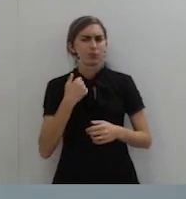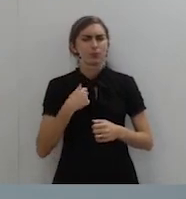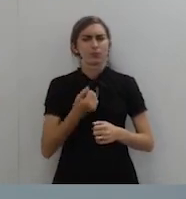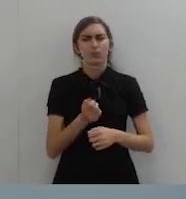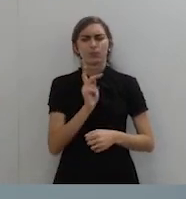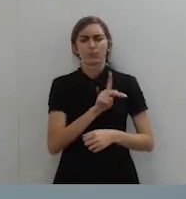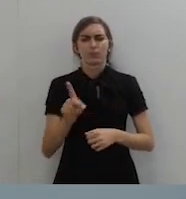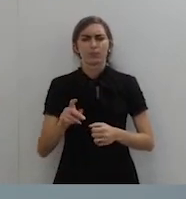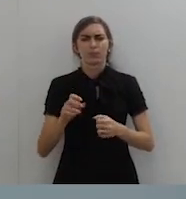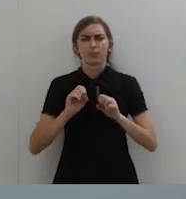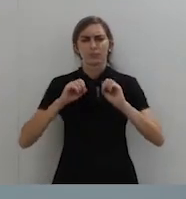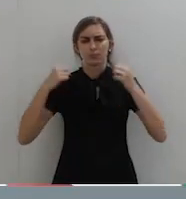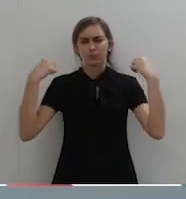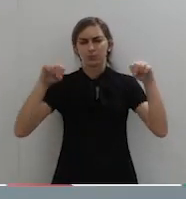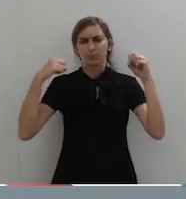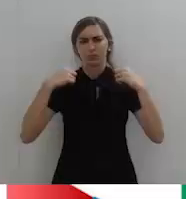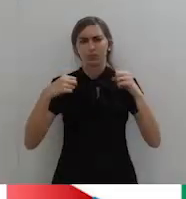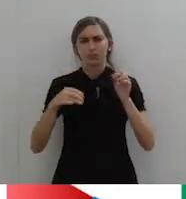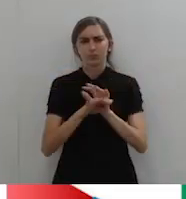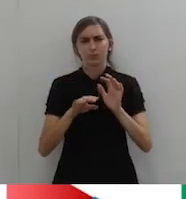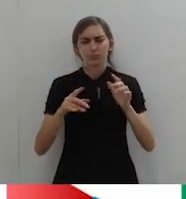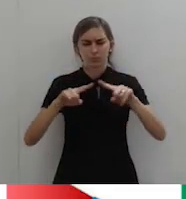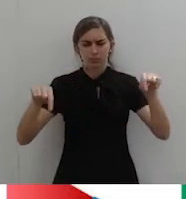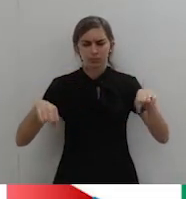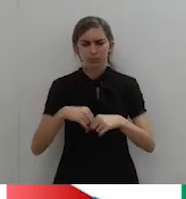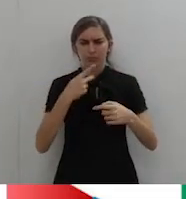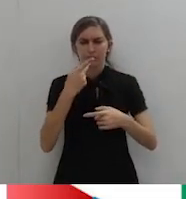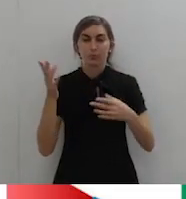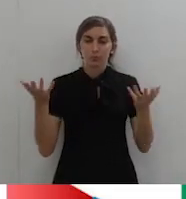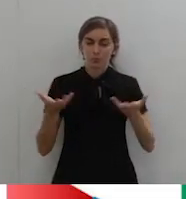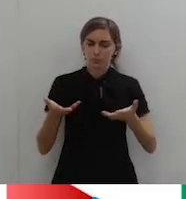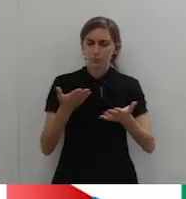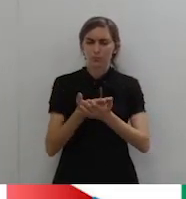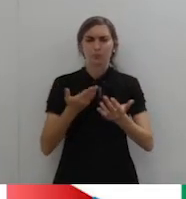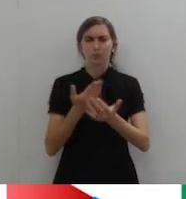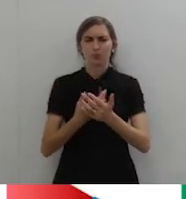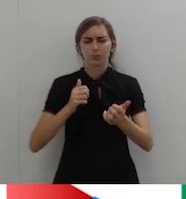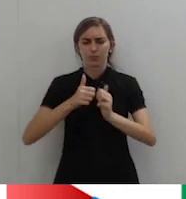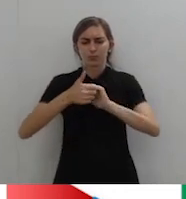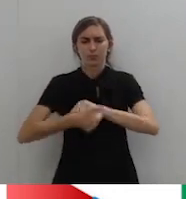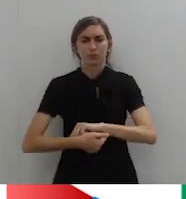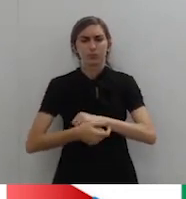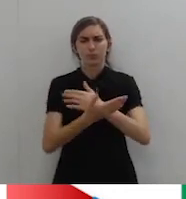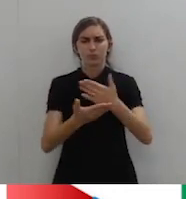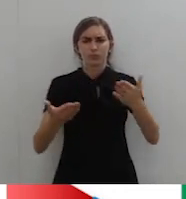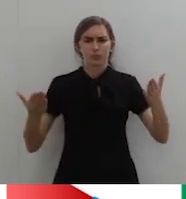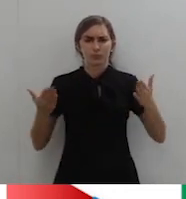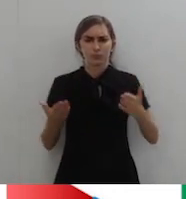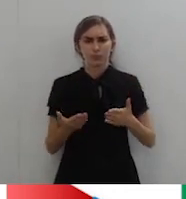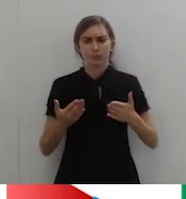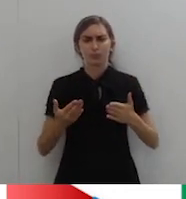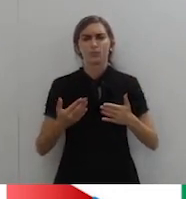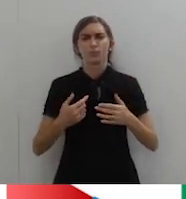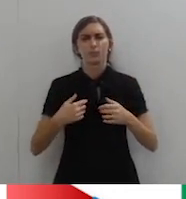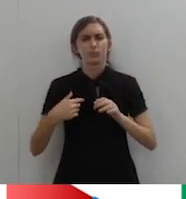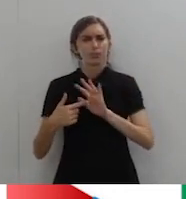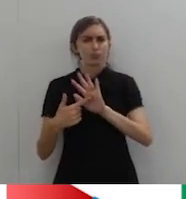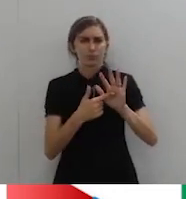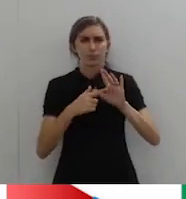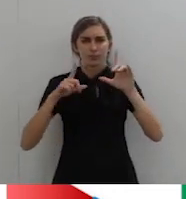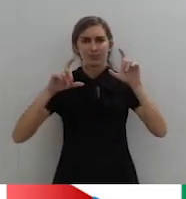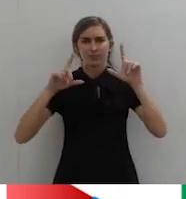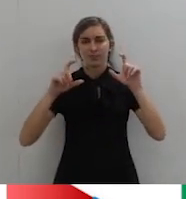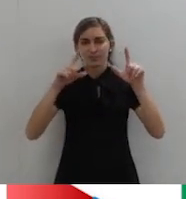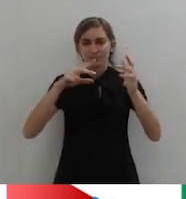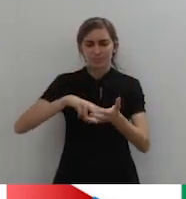normalmente, quando o professor de Educação Física chega na sala e diz hoje iremos estudar jogos, vocês ficam nessa empolgação da imagem